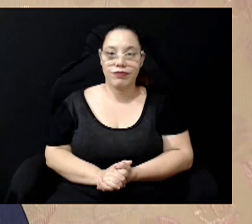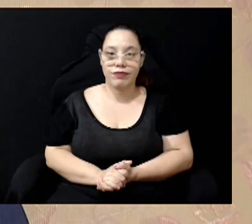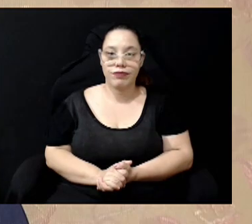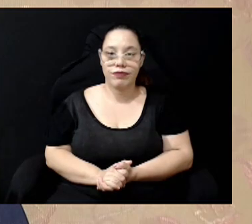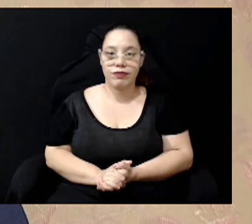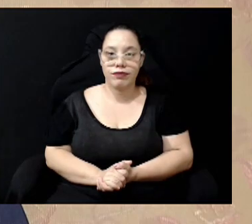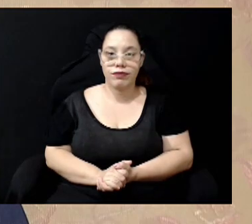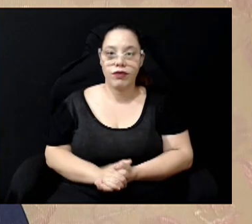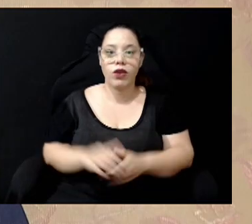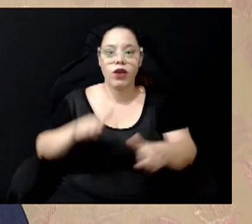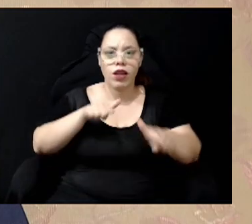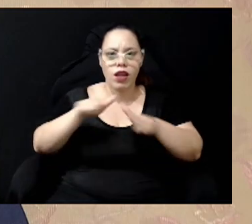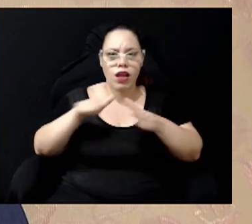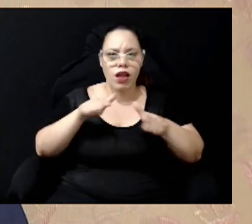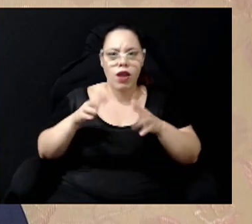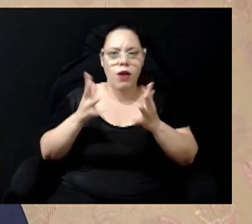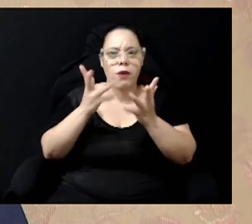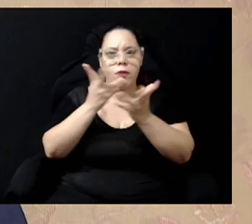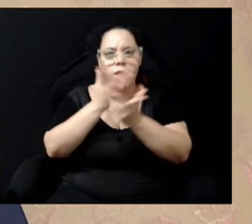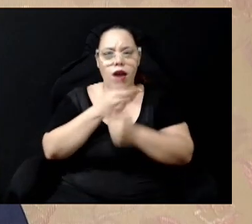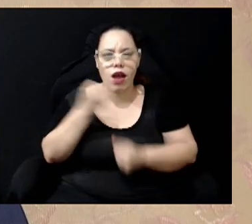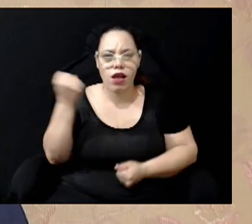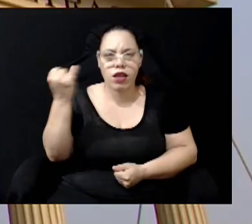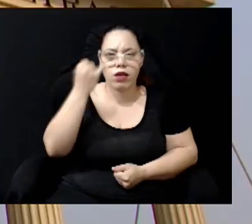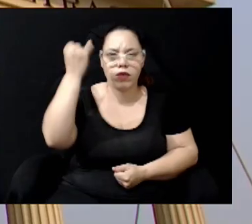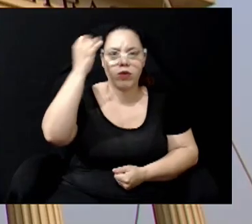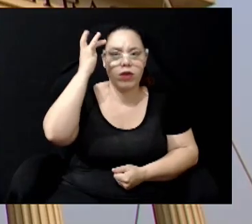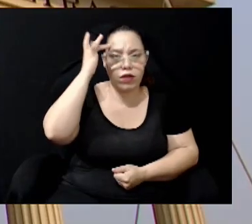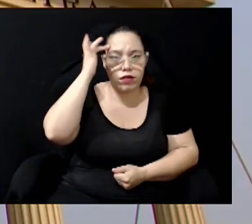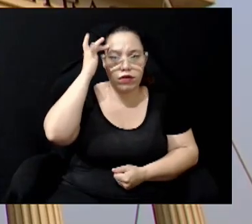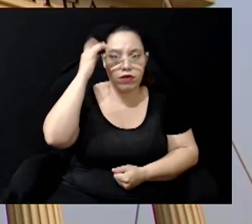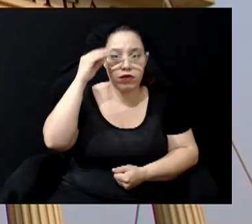trabalho mais importante que eu acho que a academia tem que fazer.